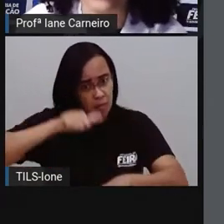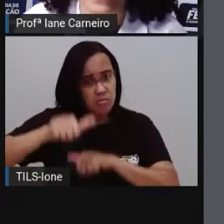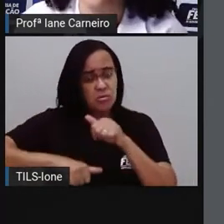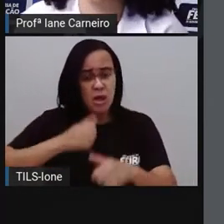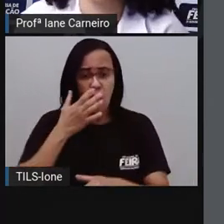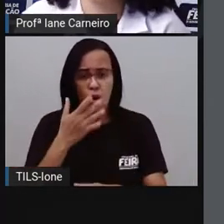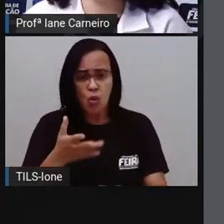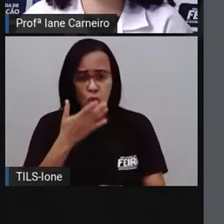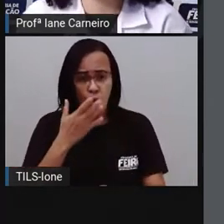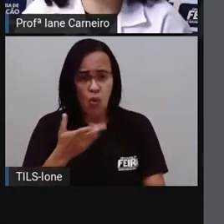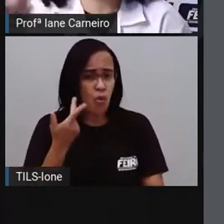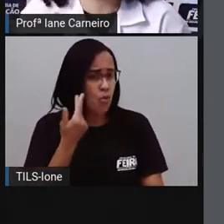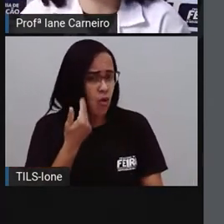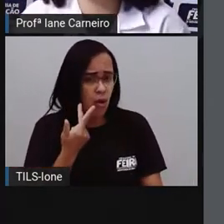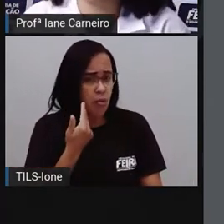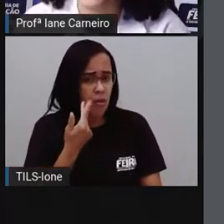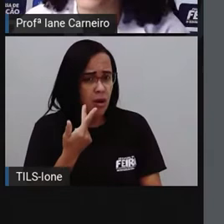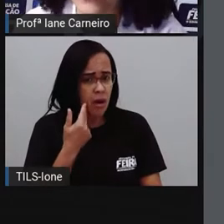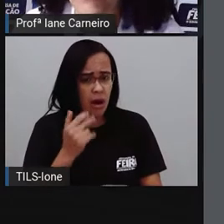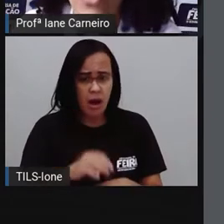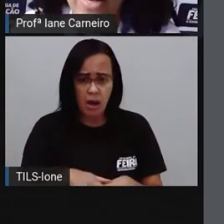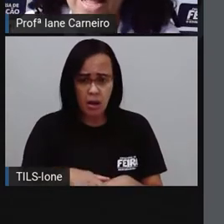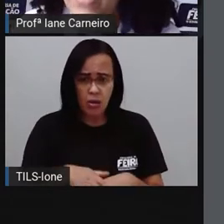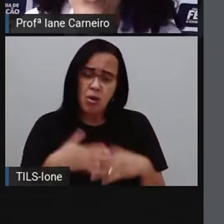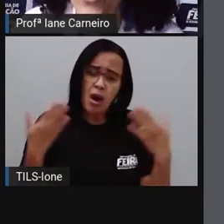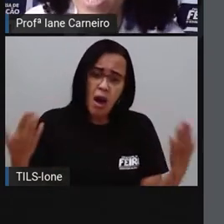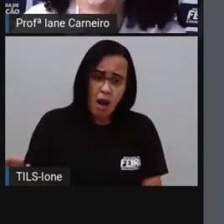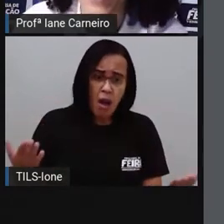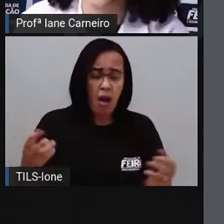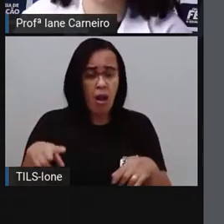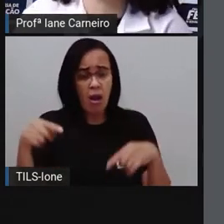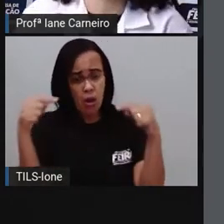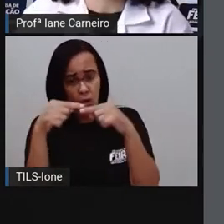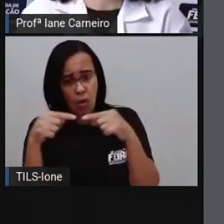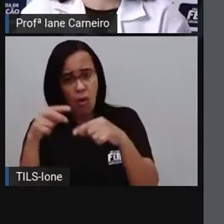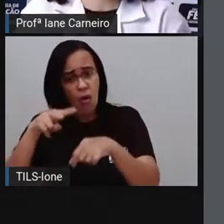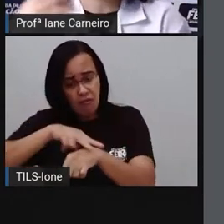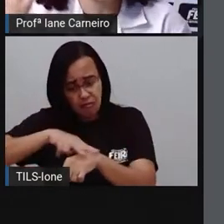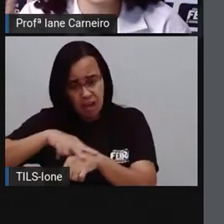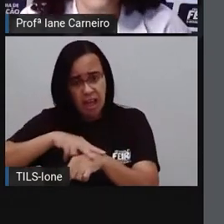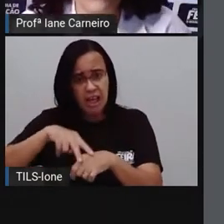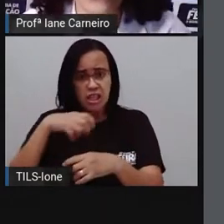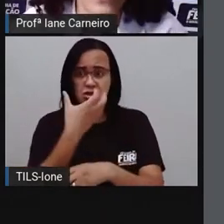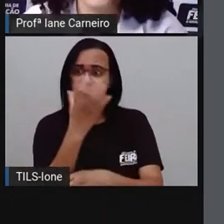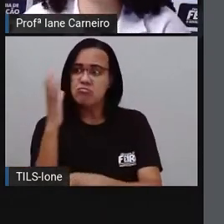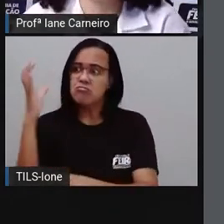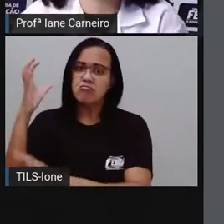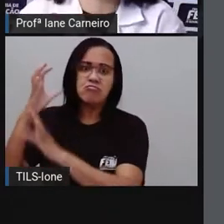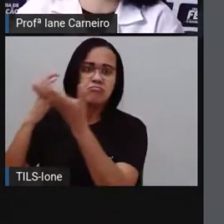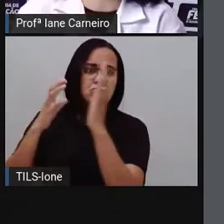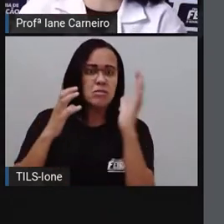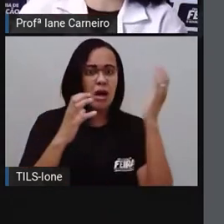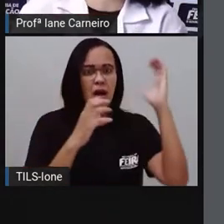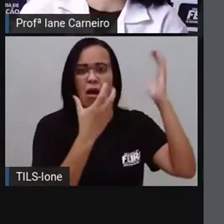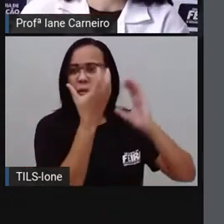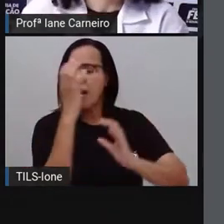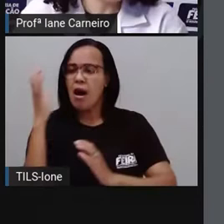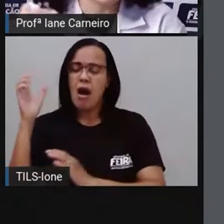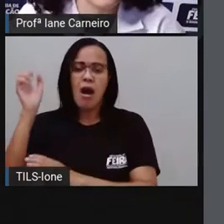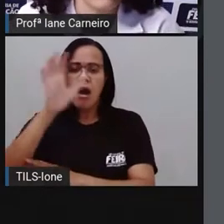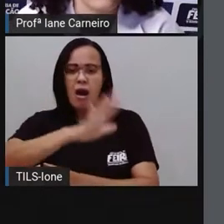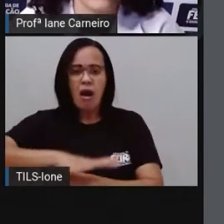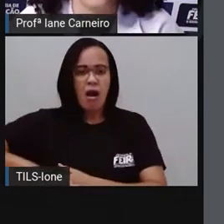natural. Veja o verde da folhagem. Veja o verde da campina.